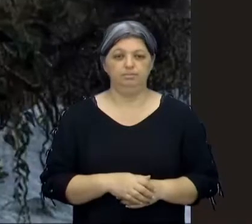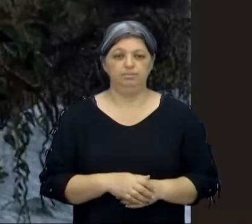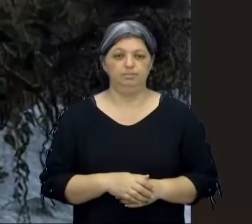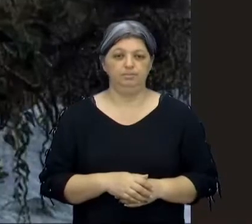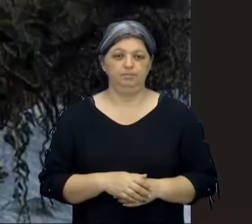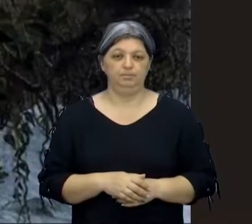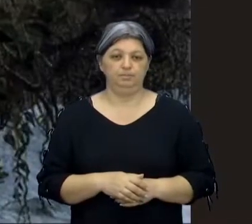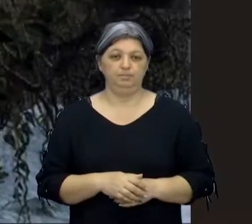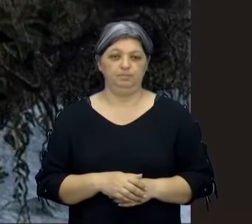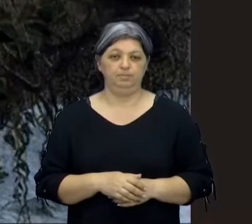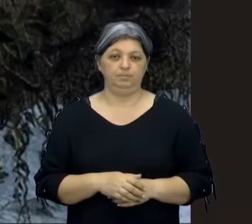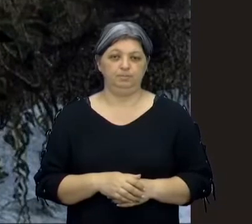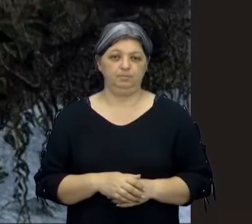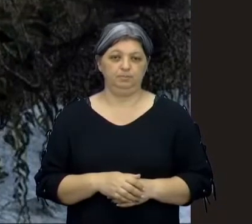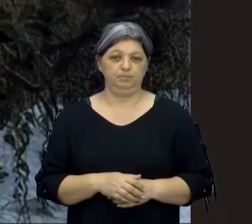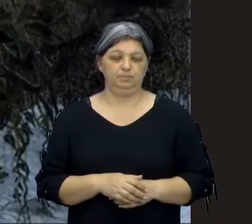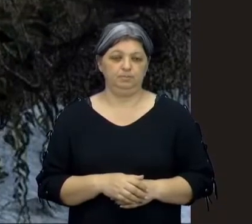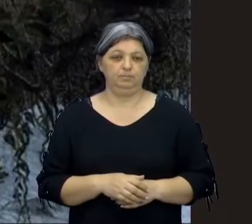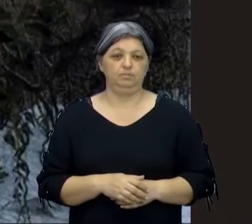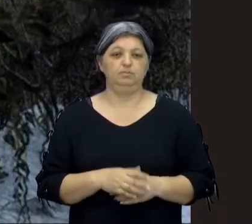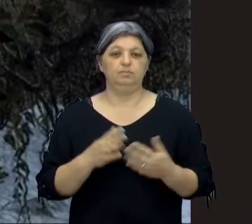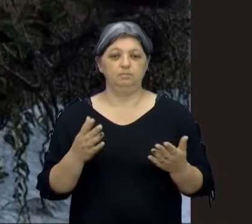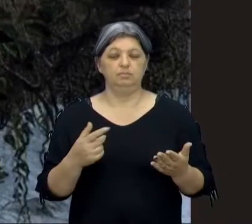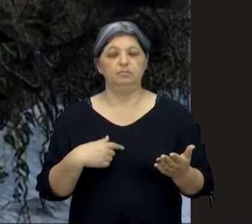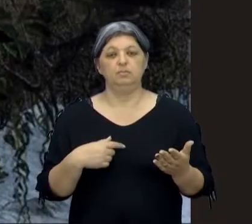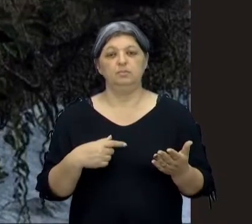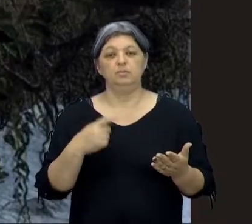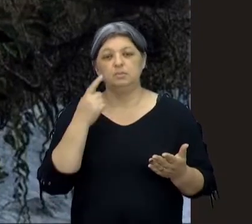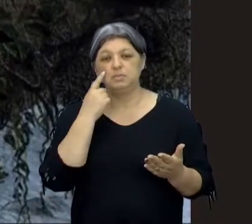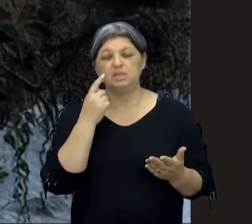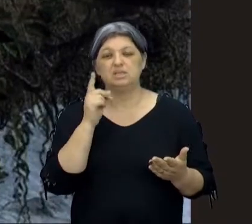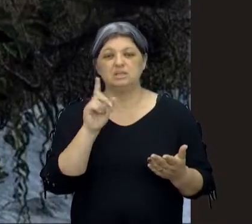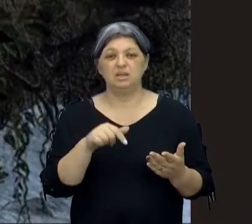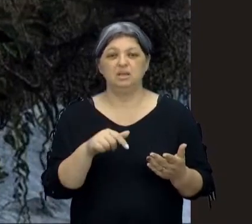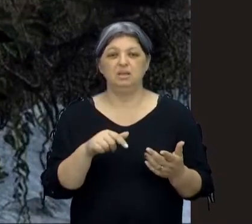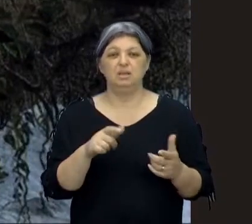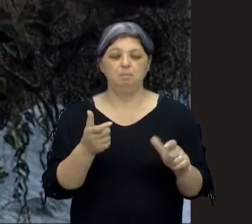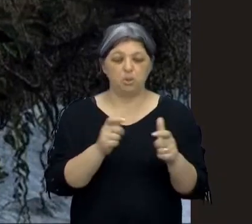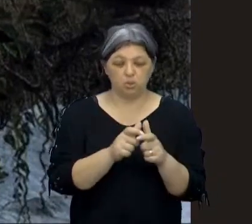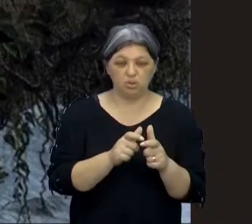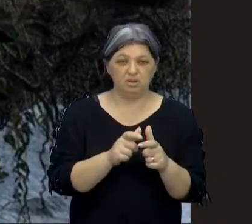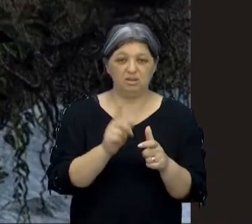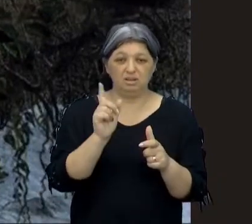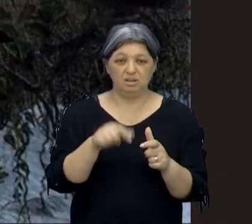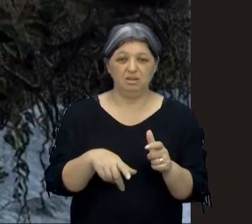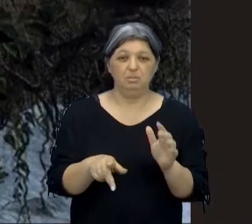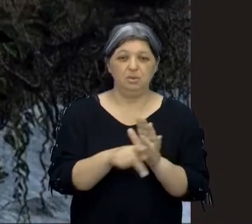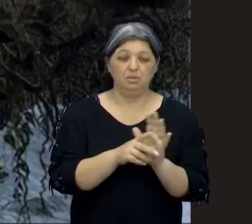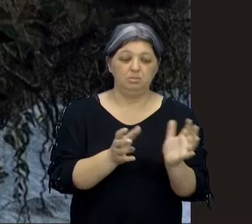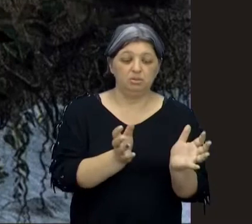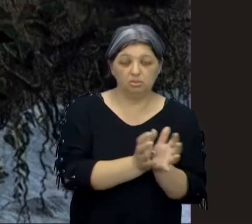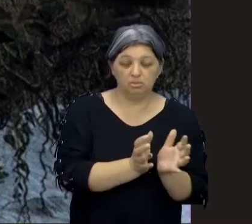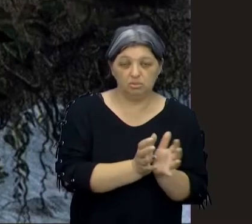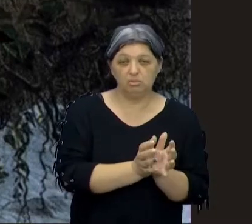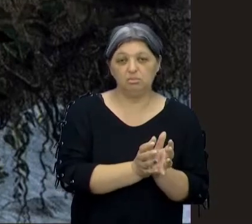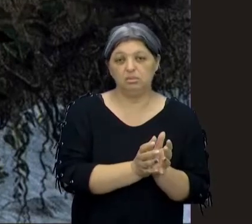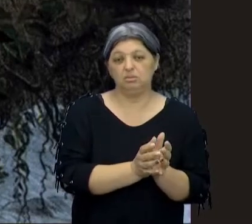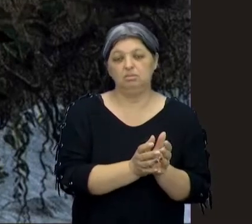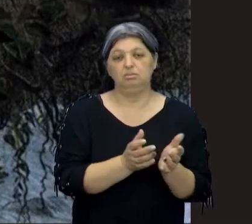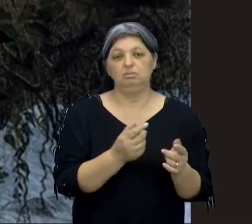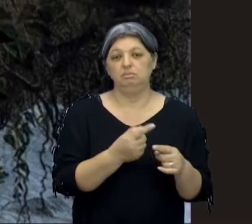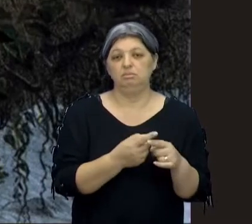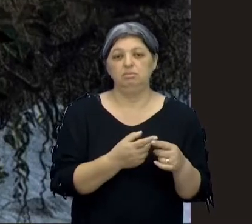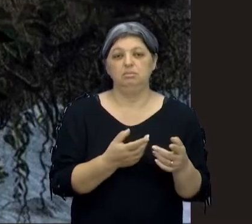em mim um pouquinho essa questão de considerarmos minoria justamente porque muitas vezes